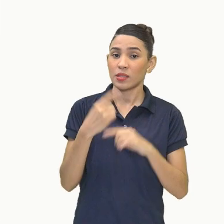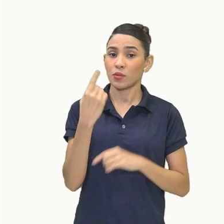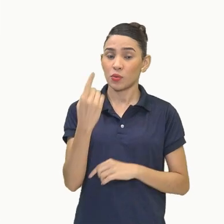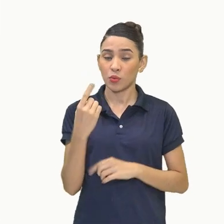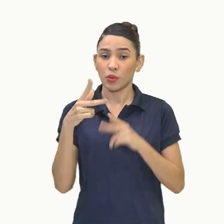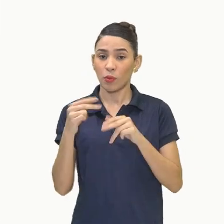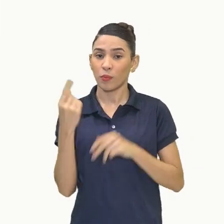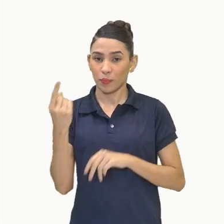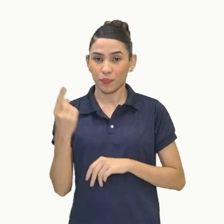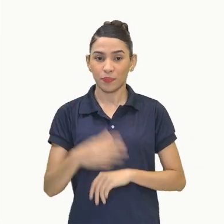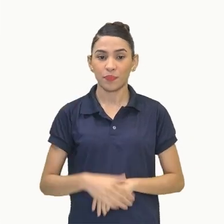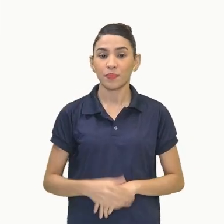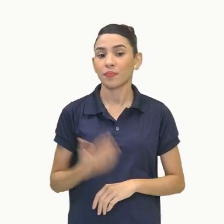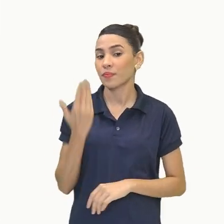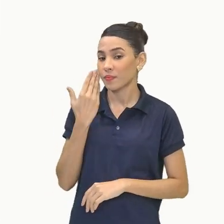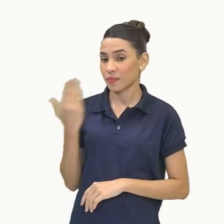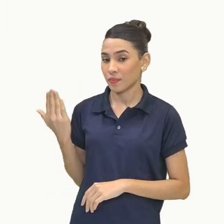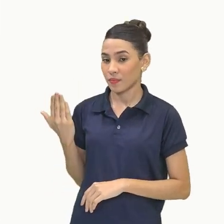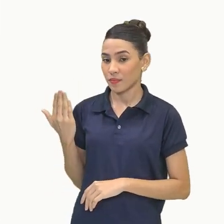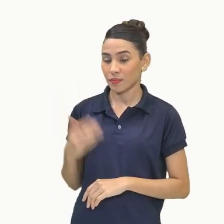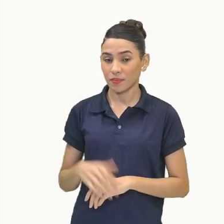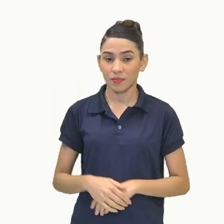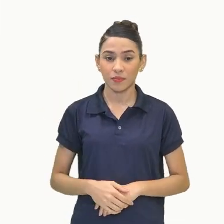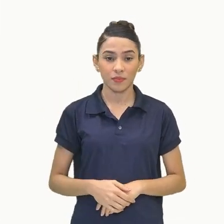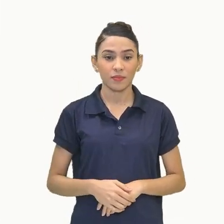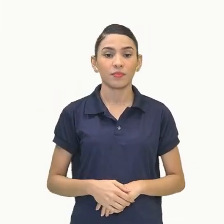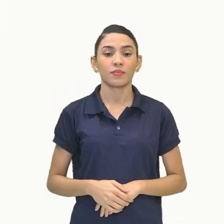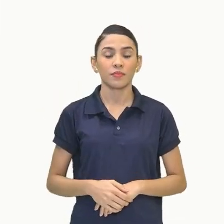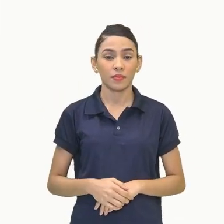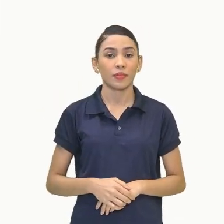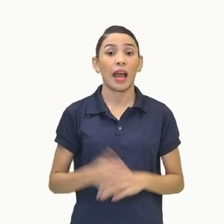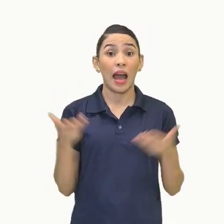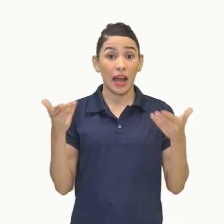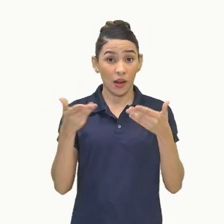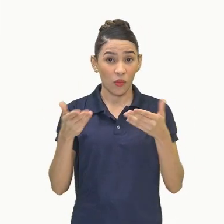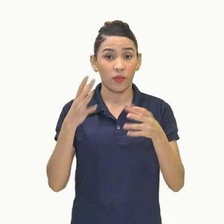1. Feito isso, eu adiciono